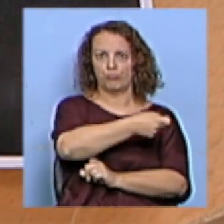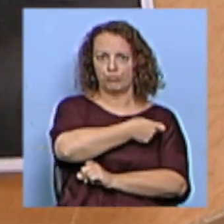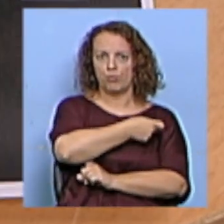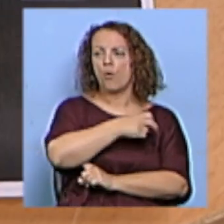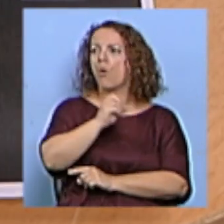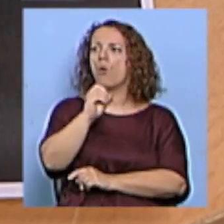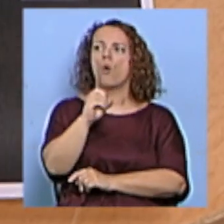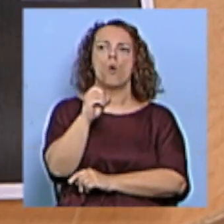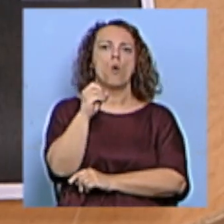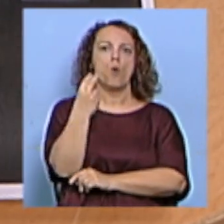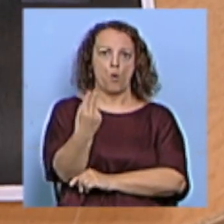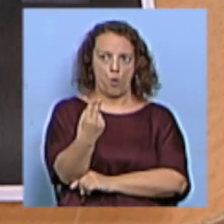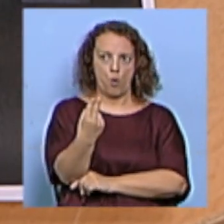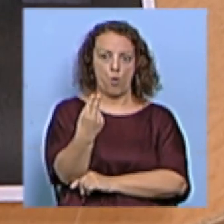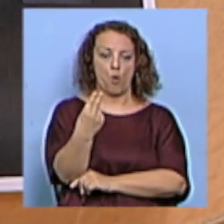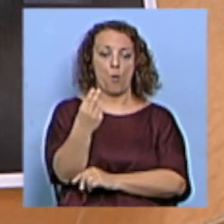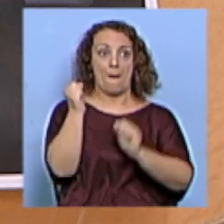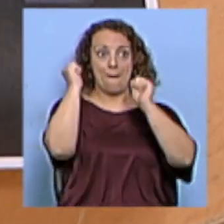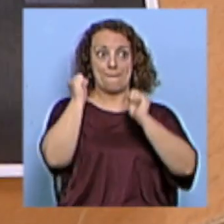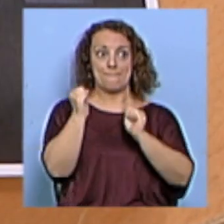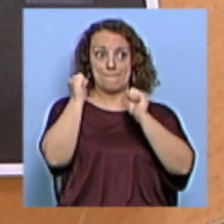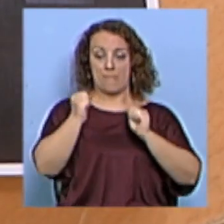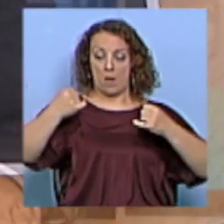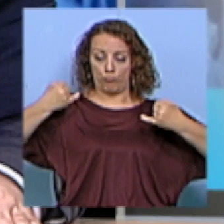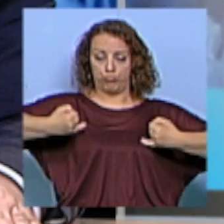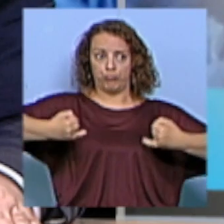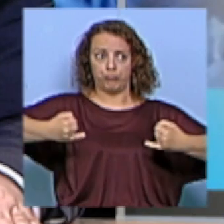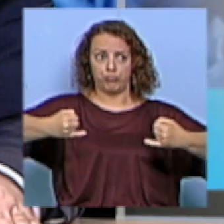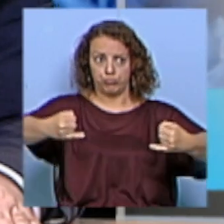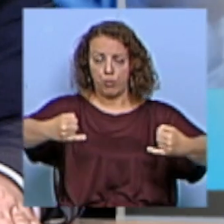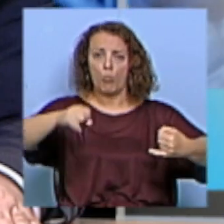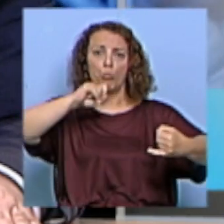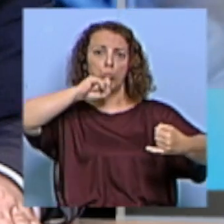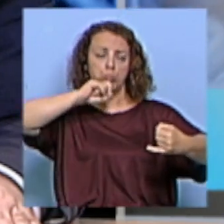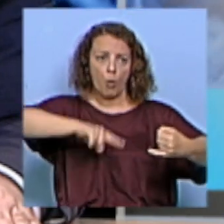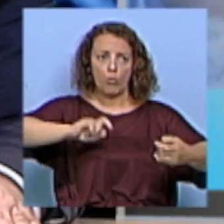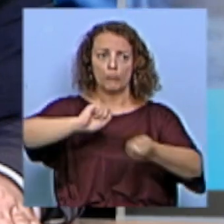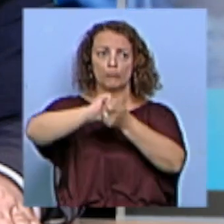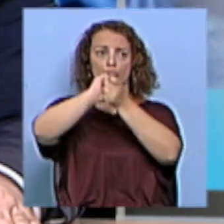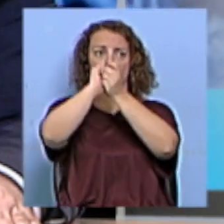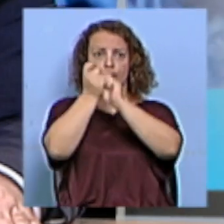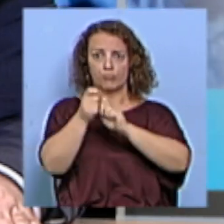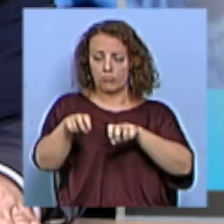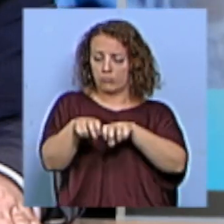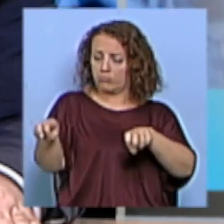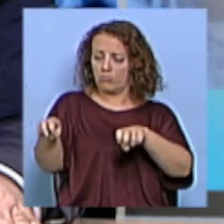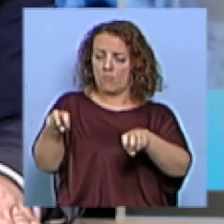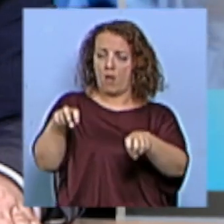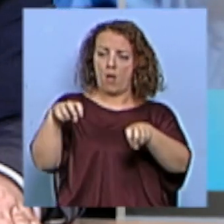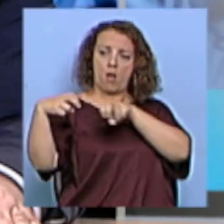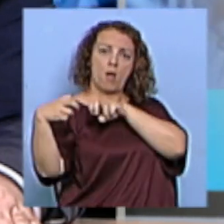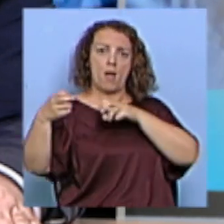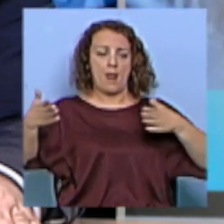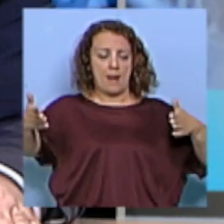ter, e tendo estes bancos todos aqui, podemos ter bancos laterais que nos aumentam